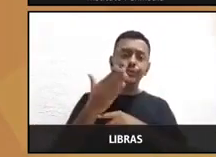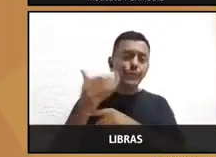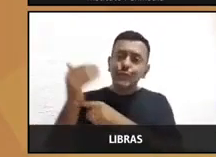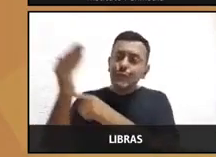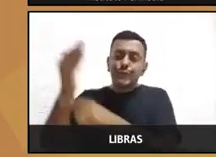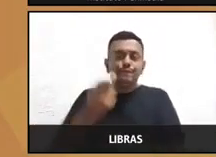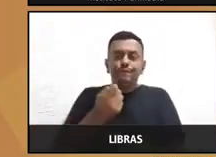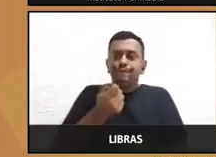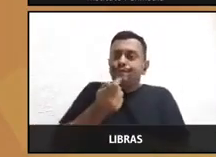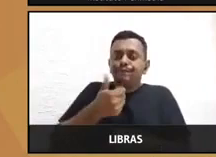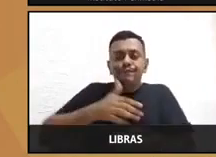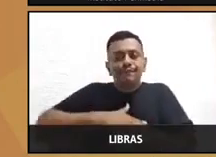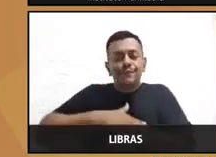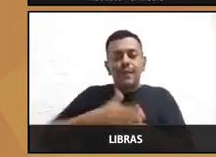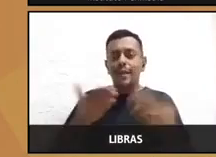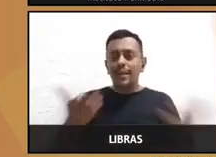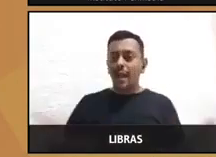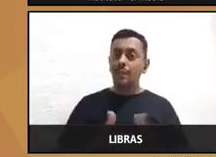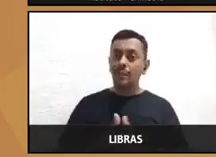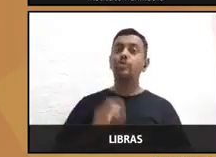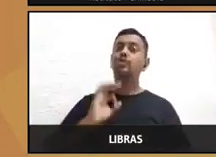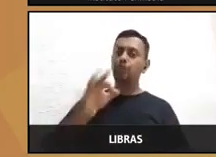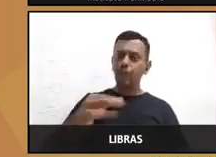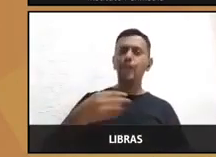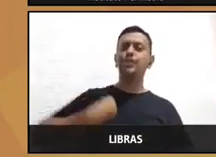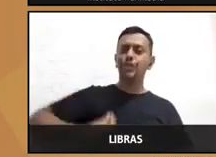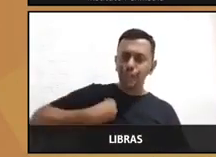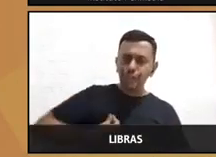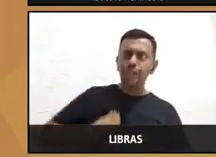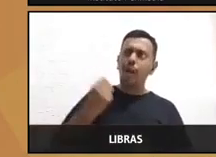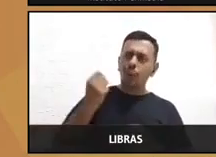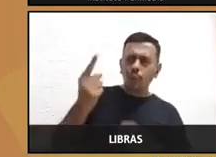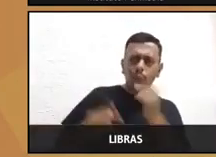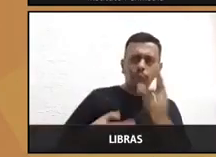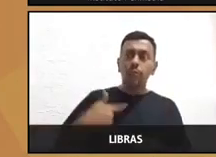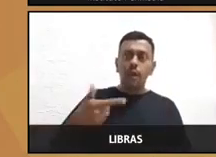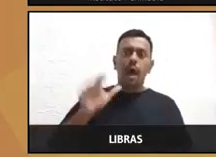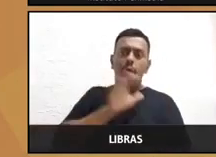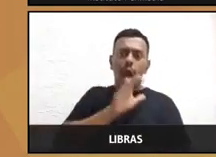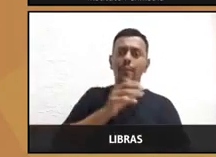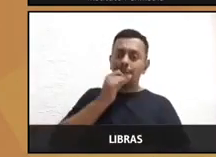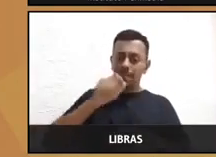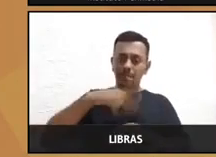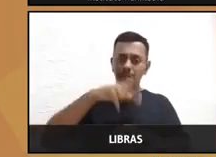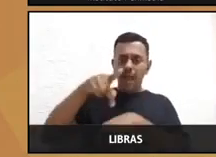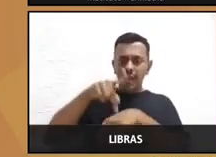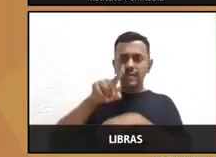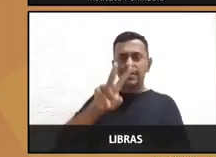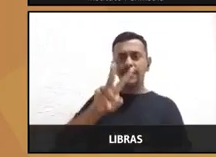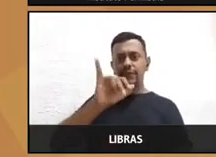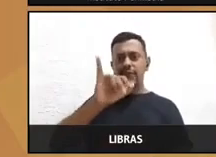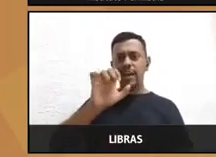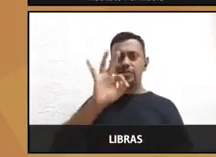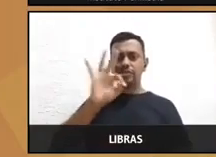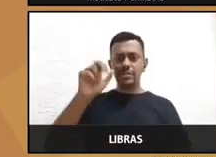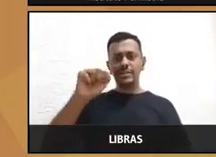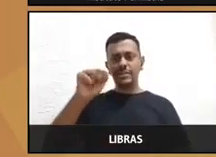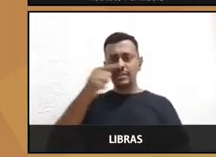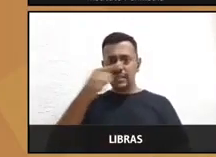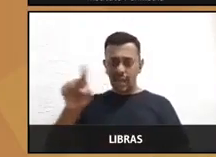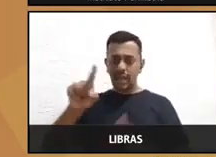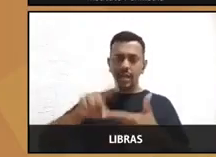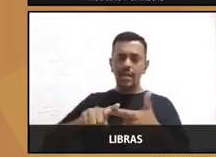E existem sistemas de ensino muito rápidos, por exemplo, no Vietnã e na China,